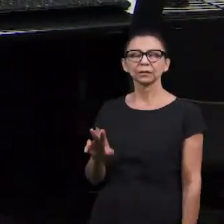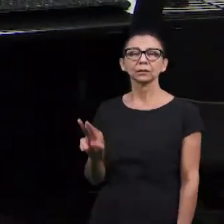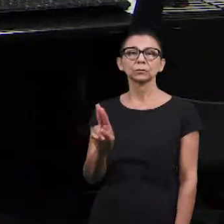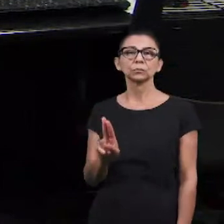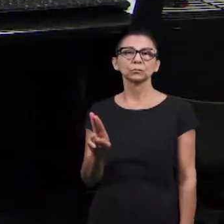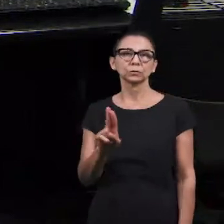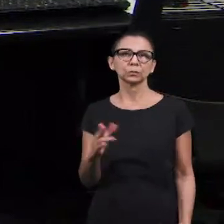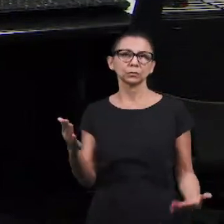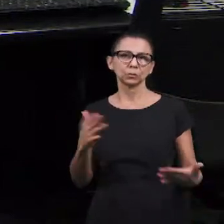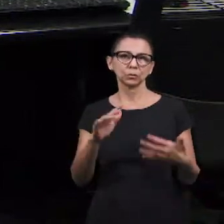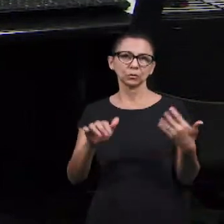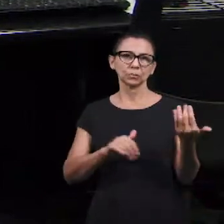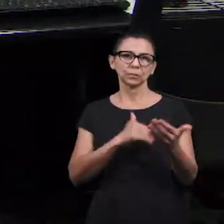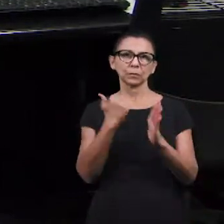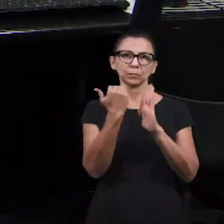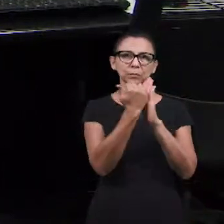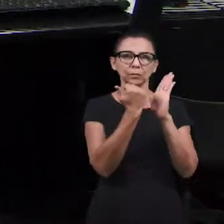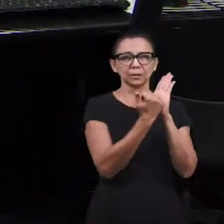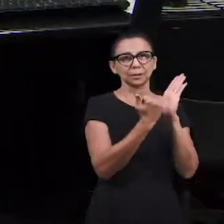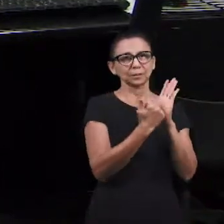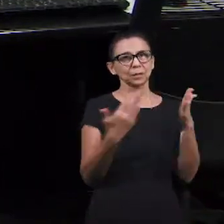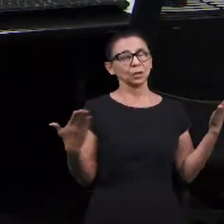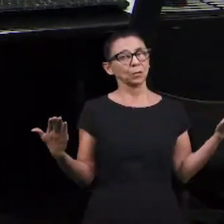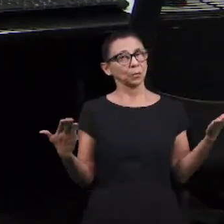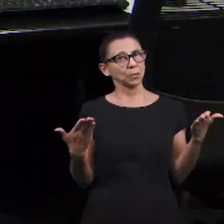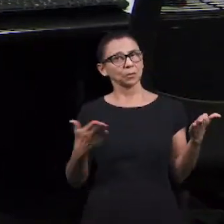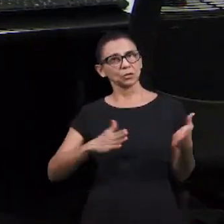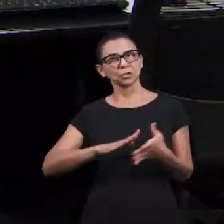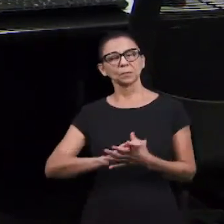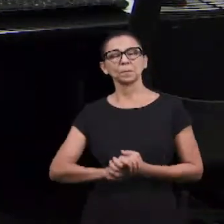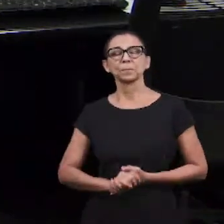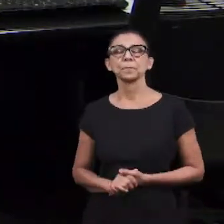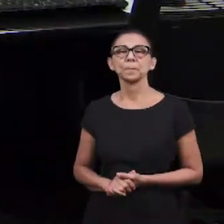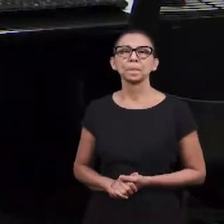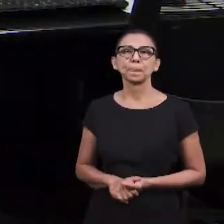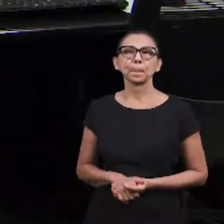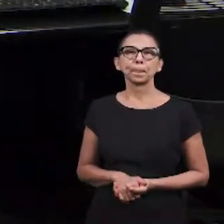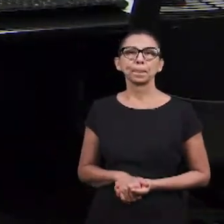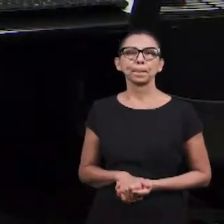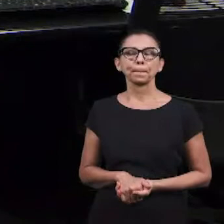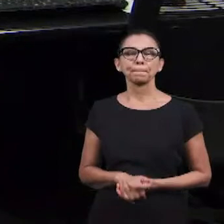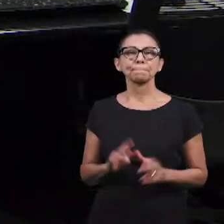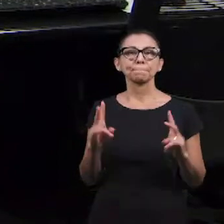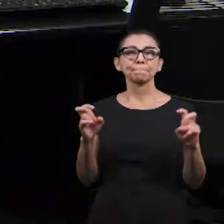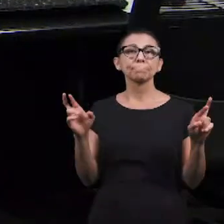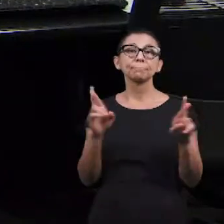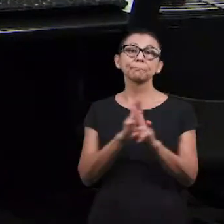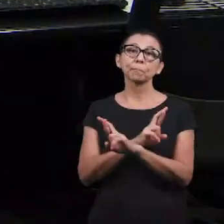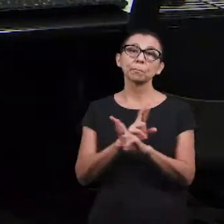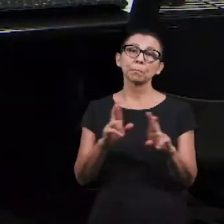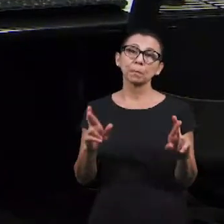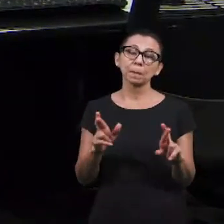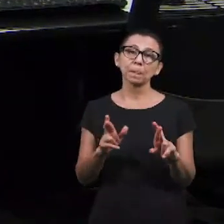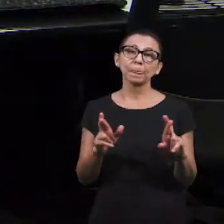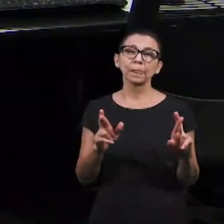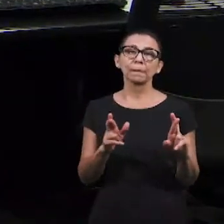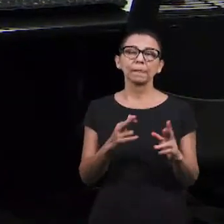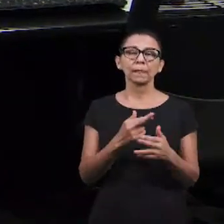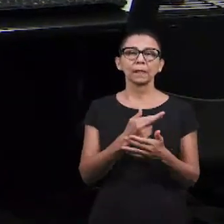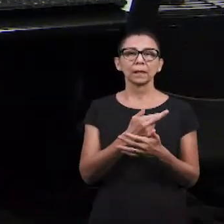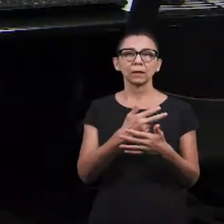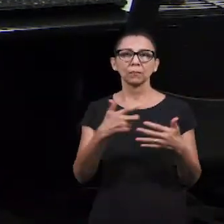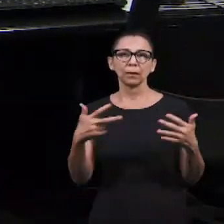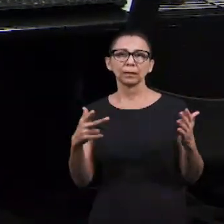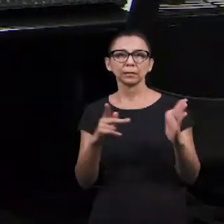usando para essa transmissão de hoje. E o nosso assunto que iremos transmitir hoje está relacionado ainda às parábolas